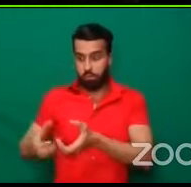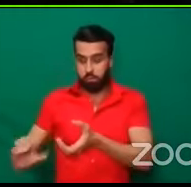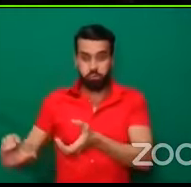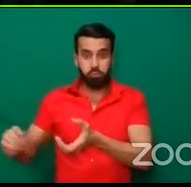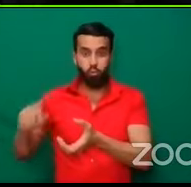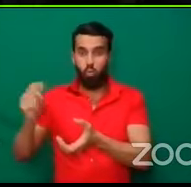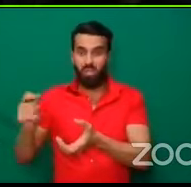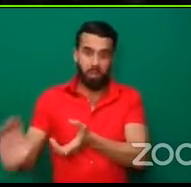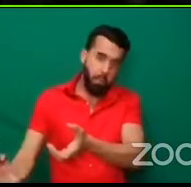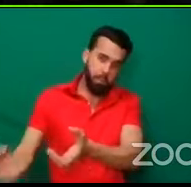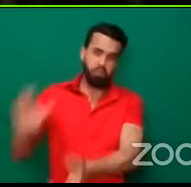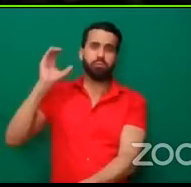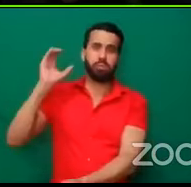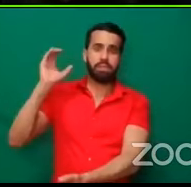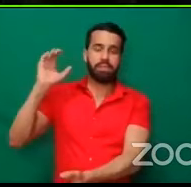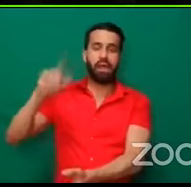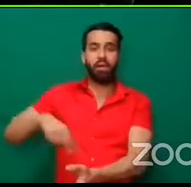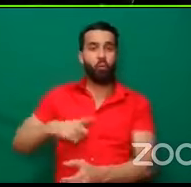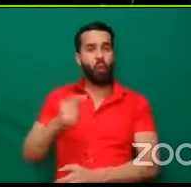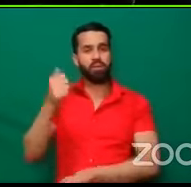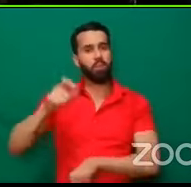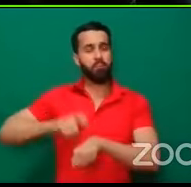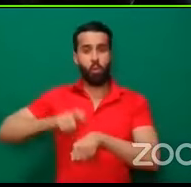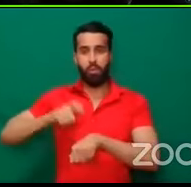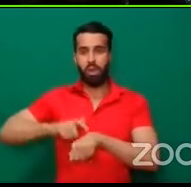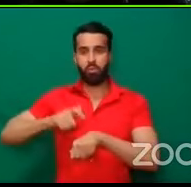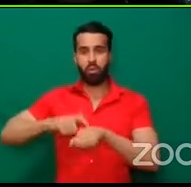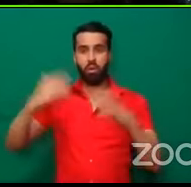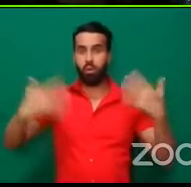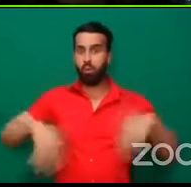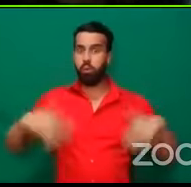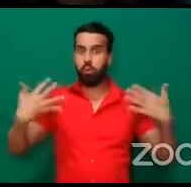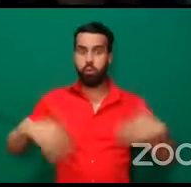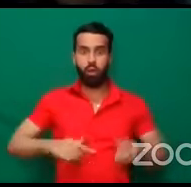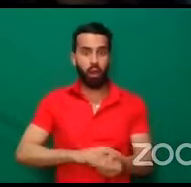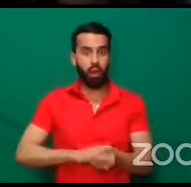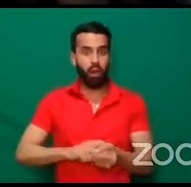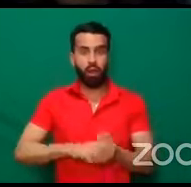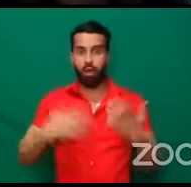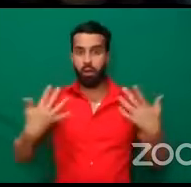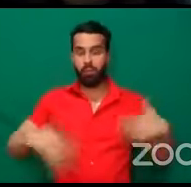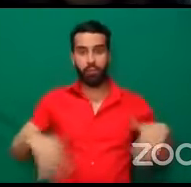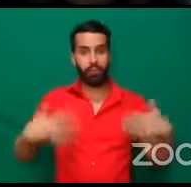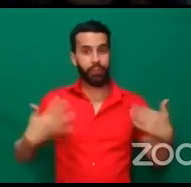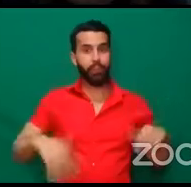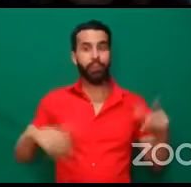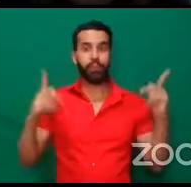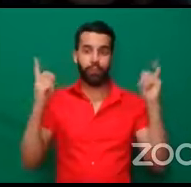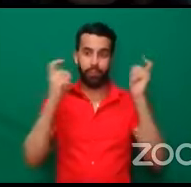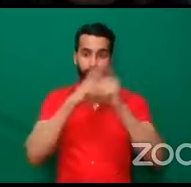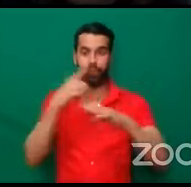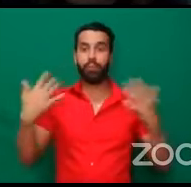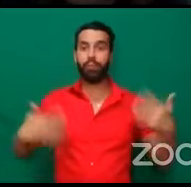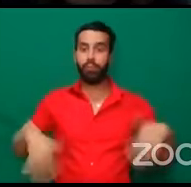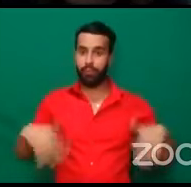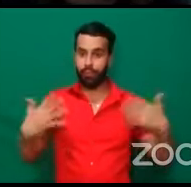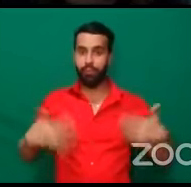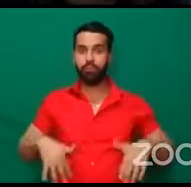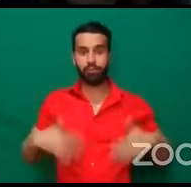ele pulou assim. E aí foi aquele momento, assim, aquela tensão toda, né? Tenso, né? E aí, é a vingança da máquina